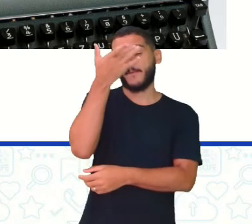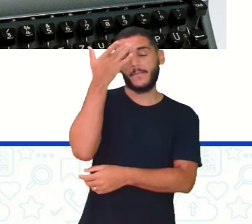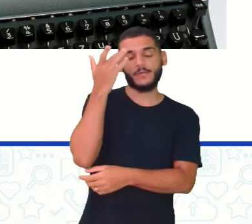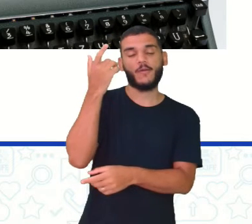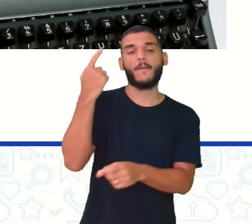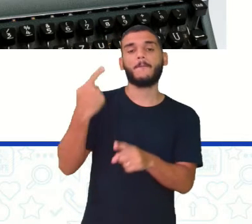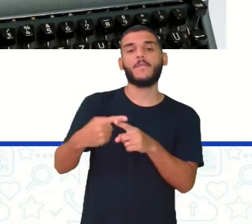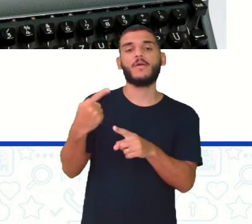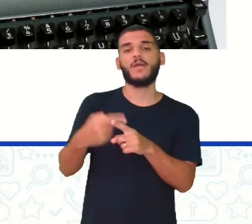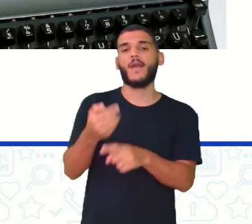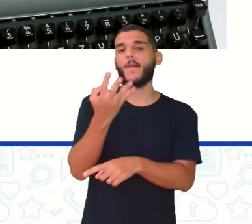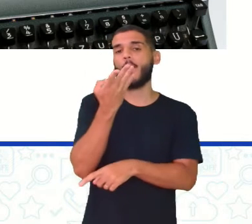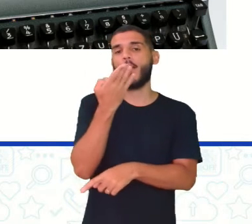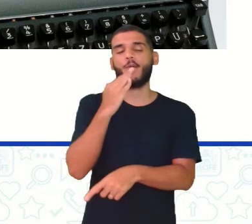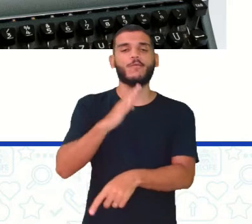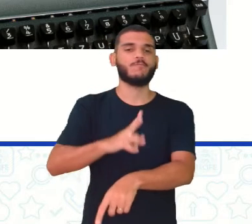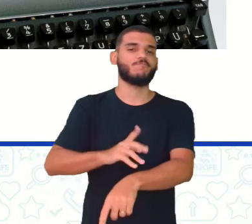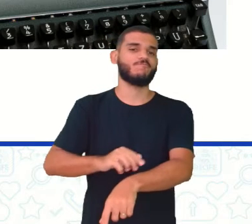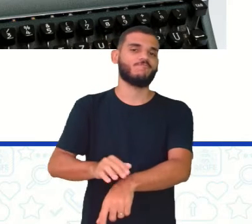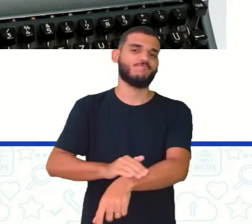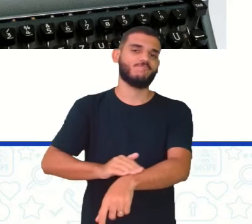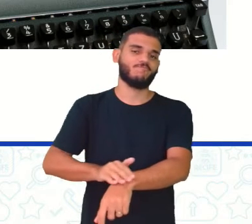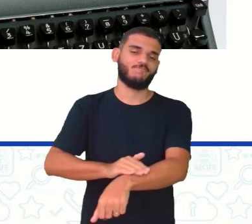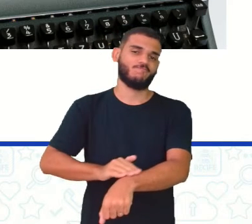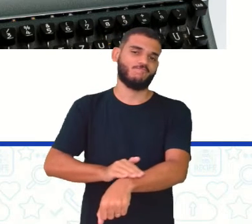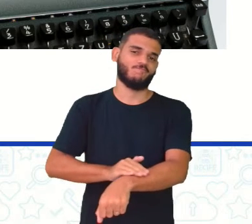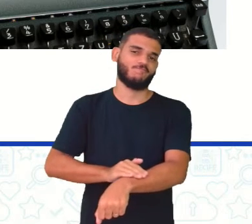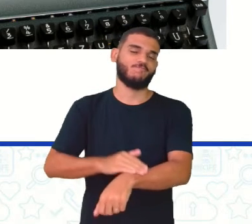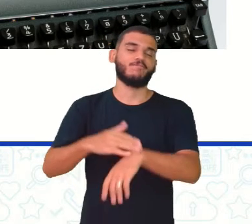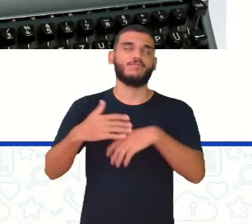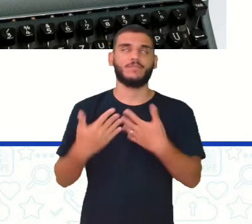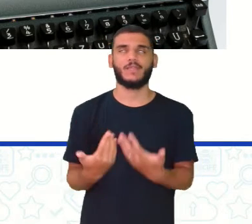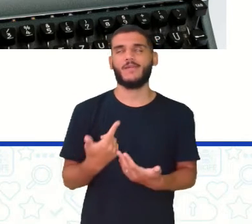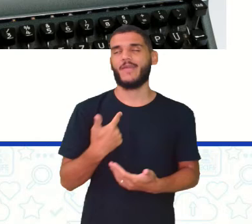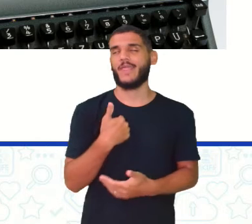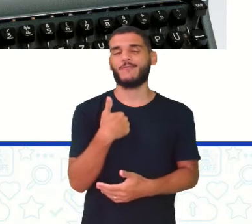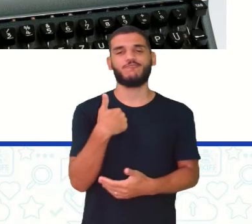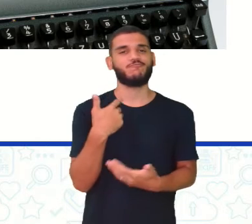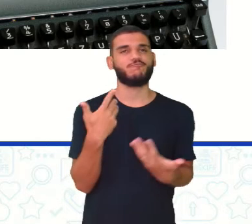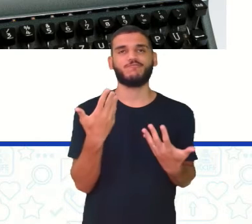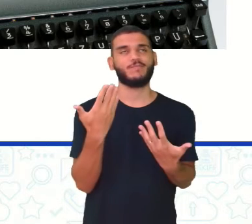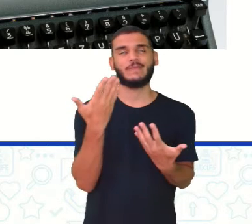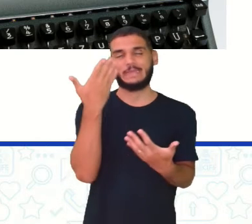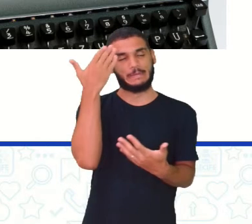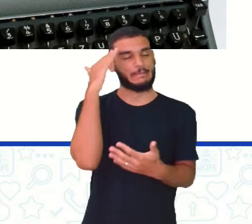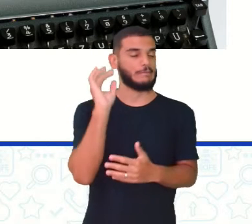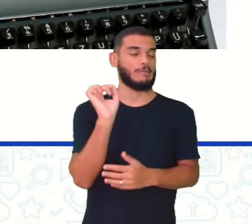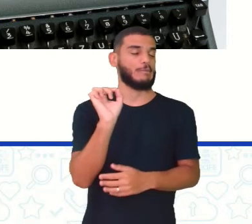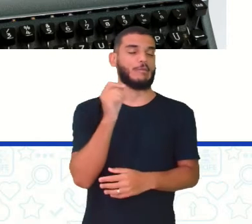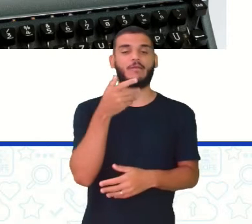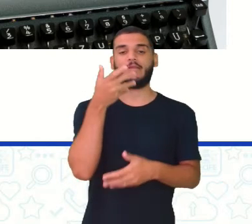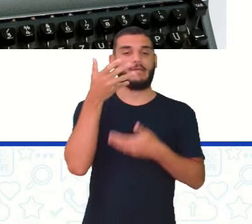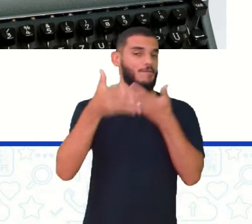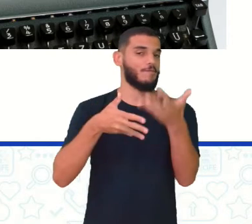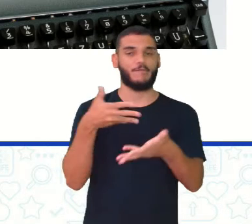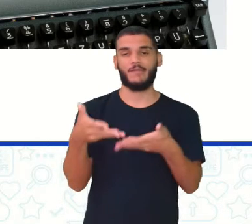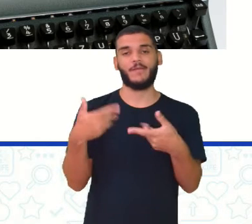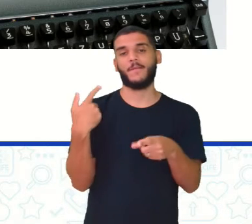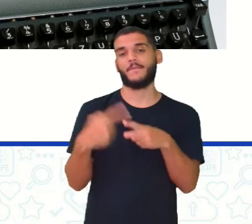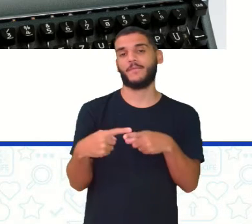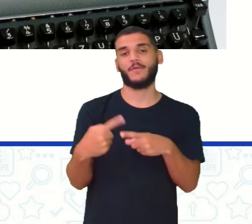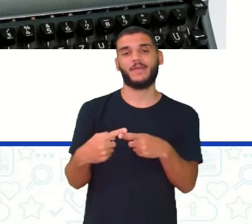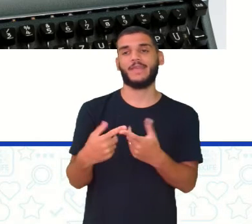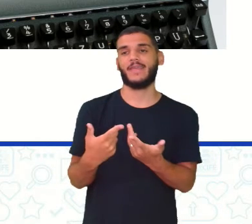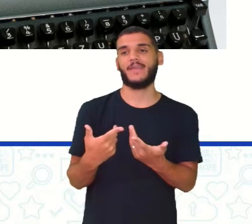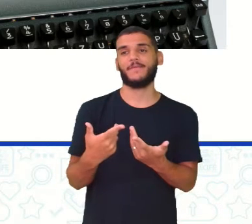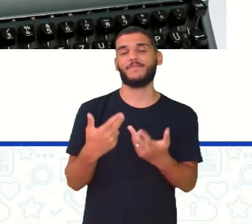coisa tão... eu não tenho nem palavras para falar, né, sobre essa definição aí de racismo